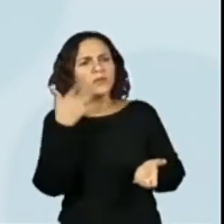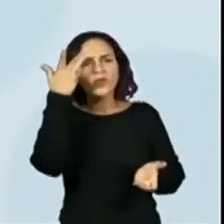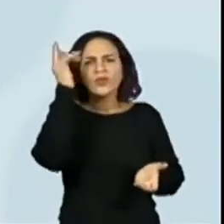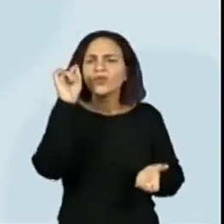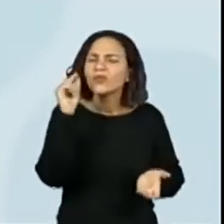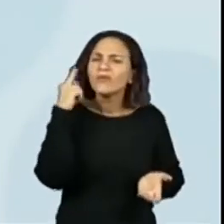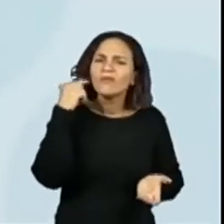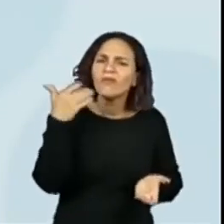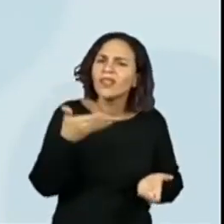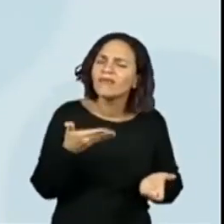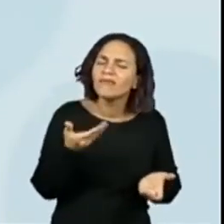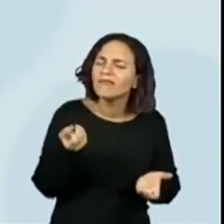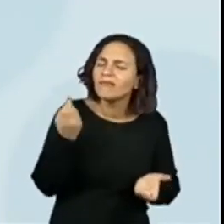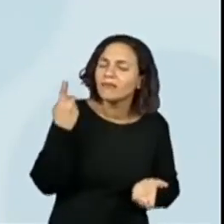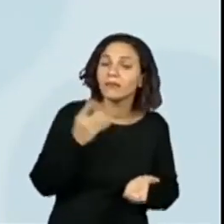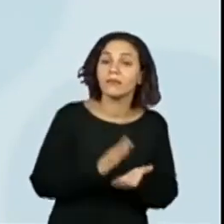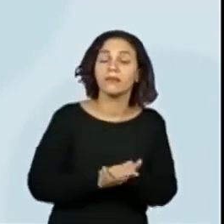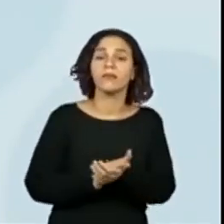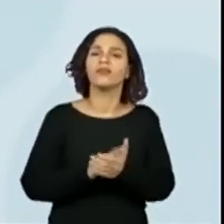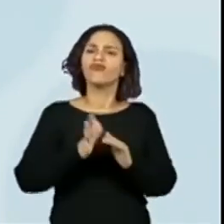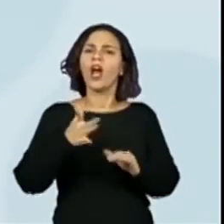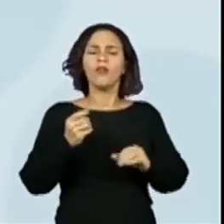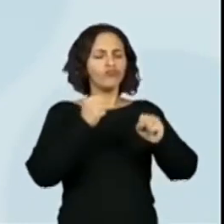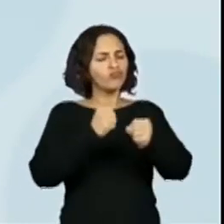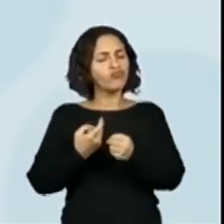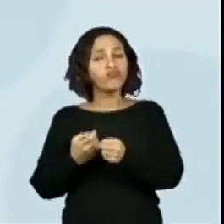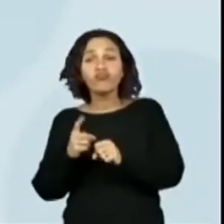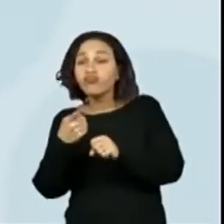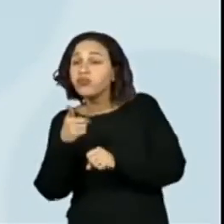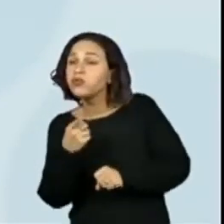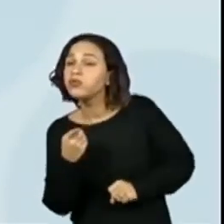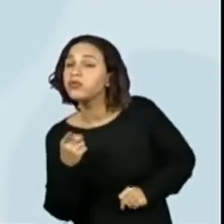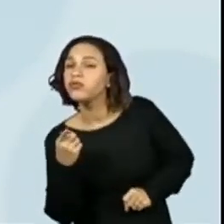era. Quando já estavam muito longe,